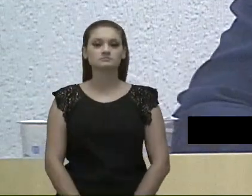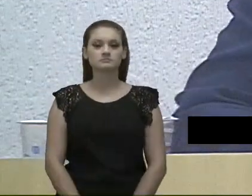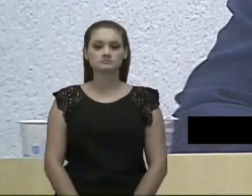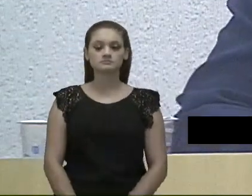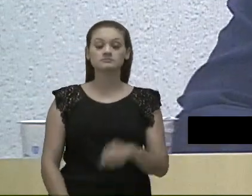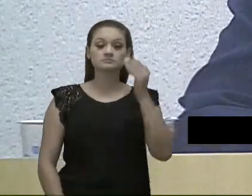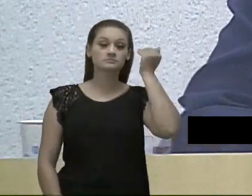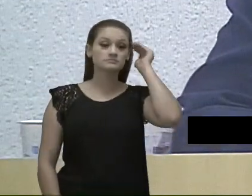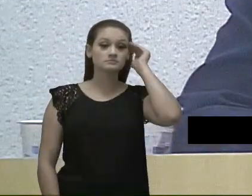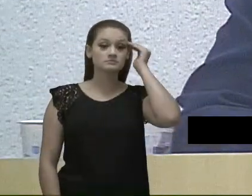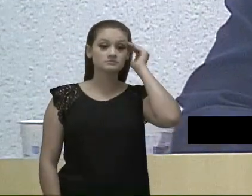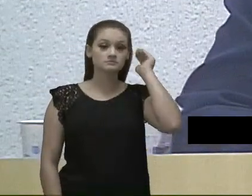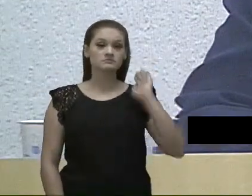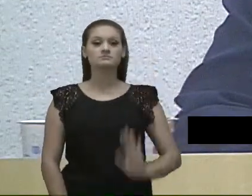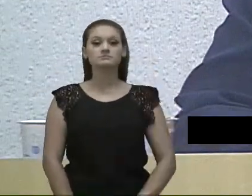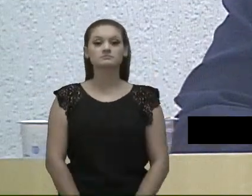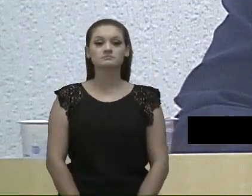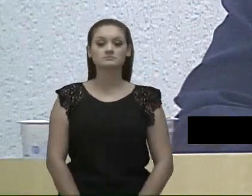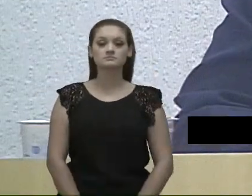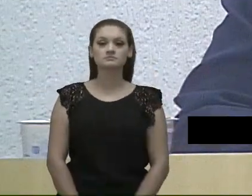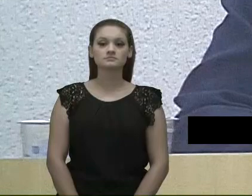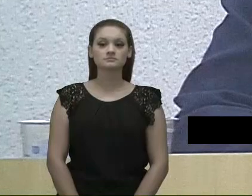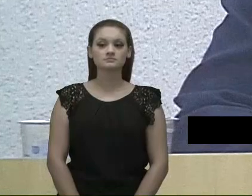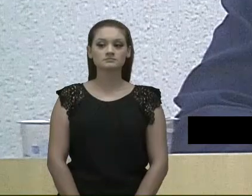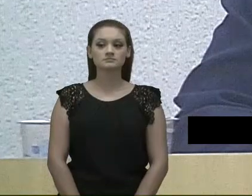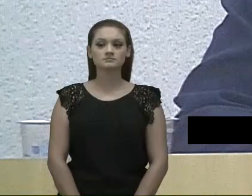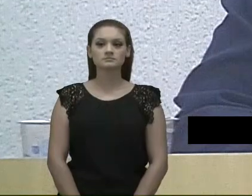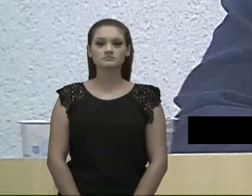Entendi. Então, assim,